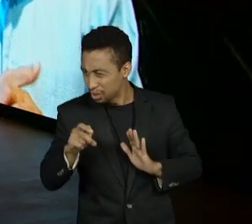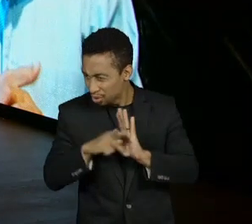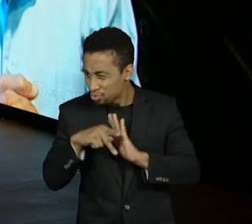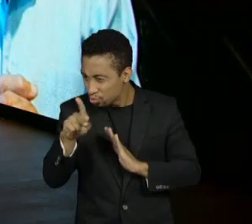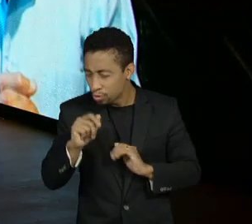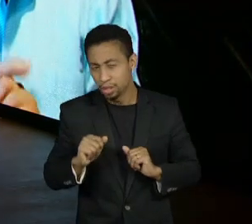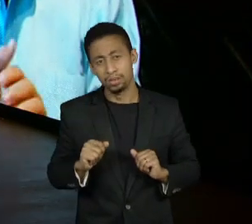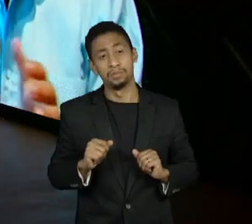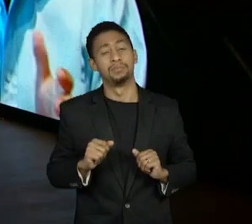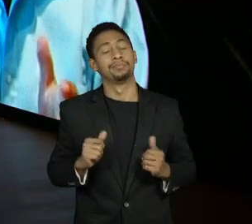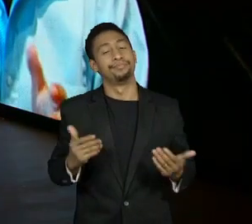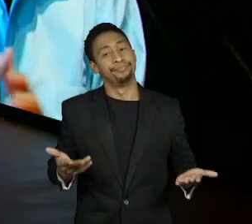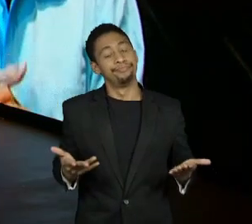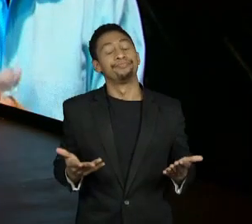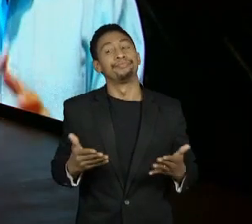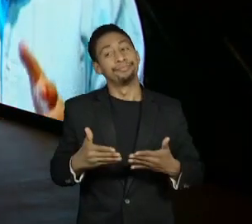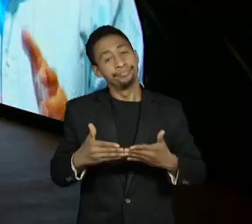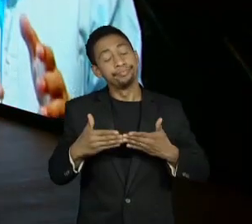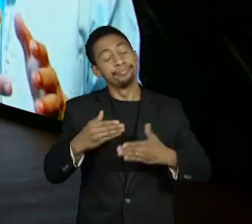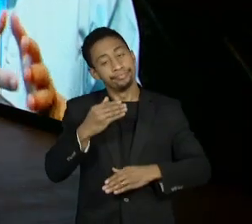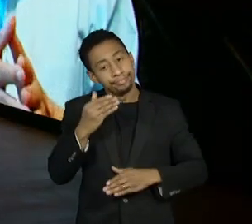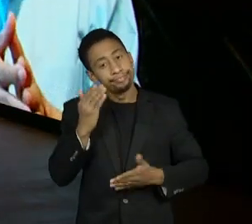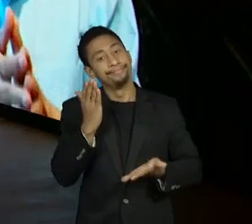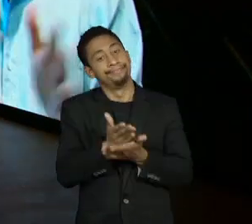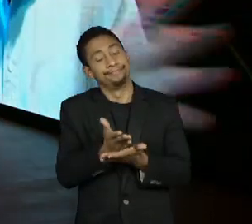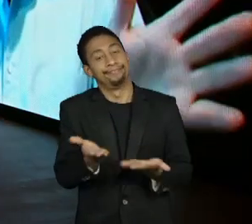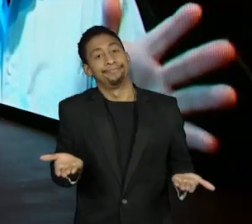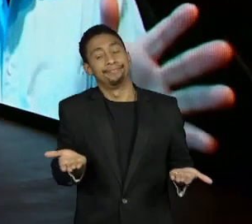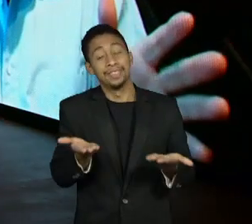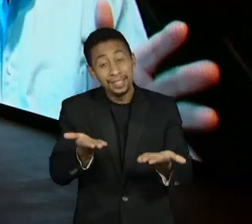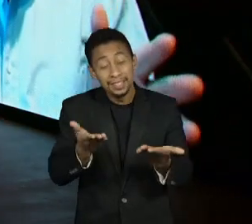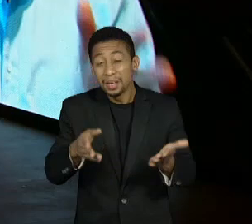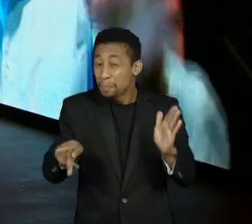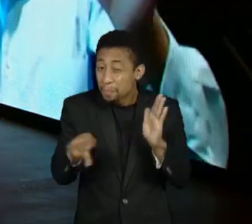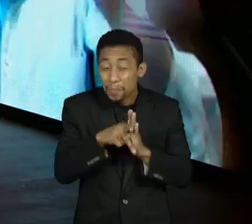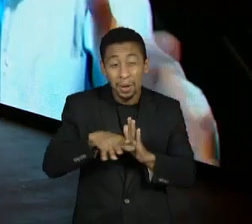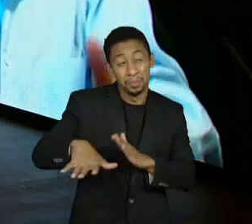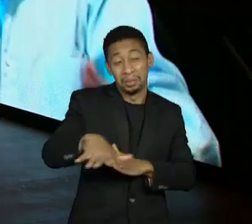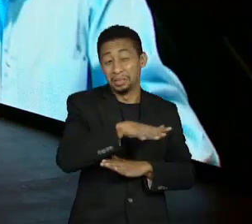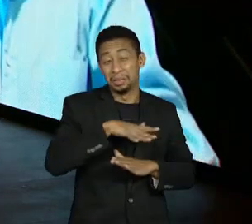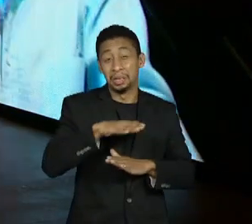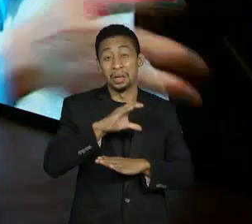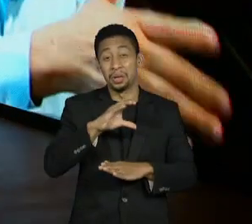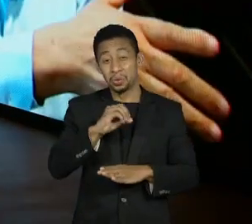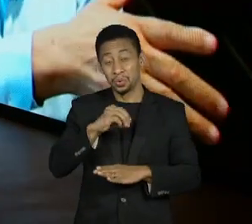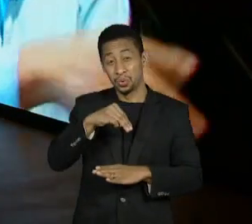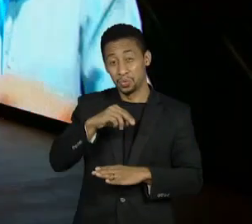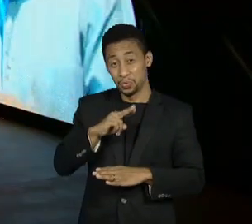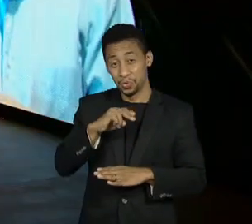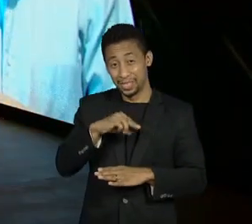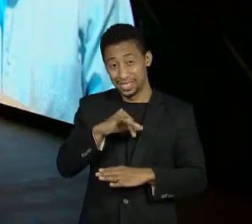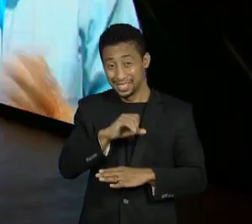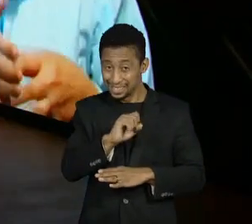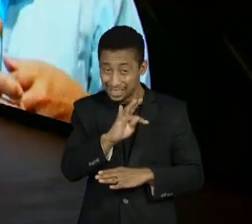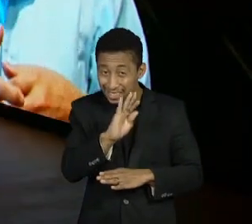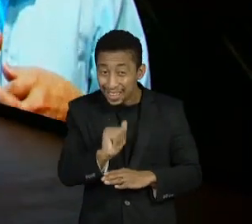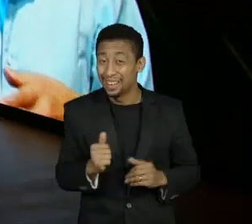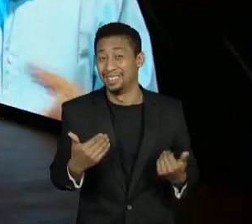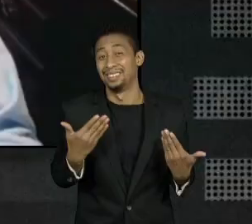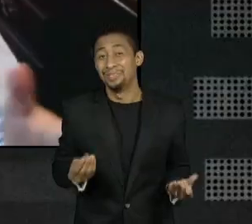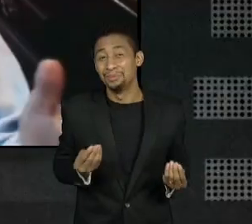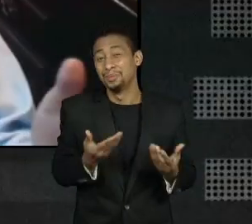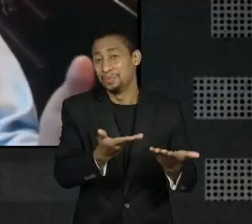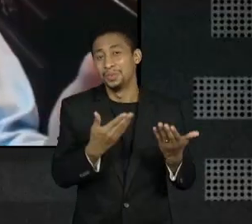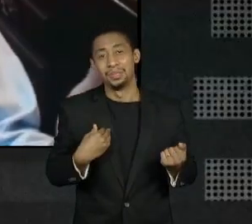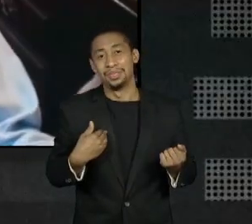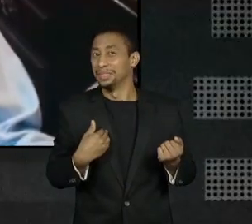tem que parar com isso. Como parar com isso? Isso é coisa de comunista. Então você para ou está fora. Eu falei, não posso parar.